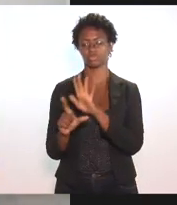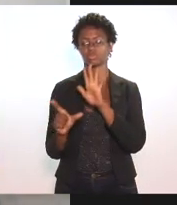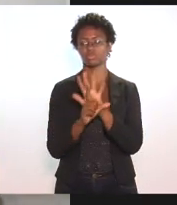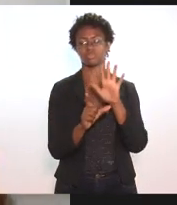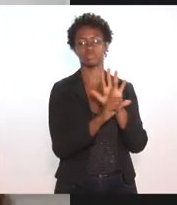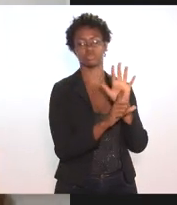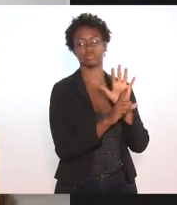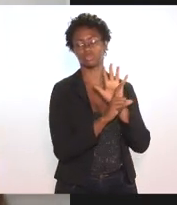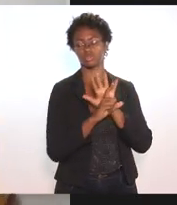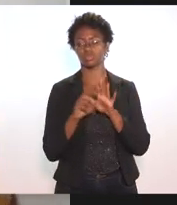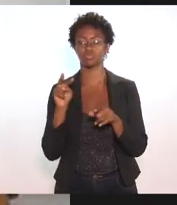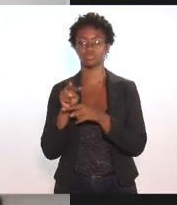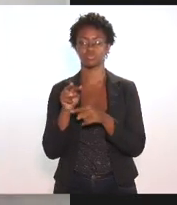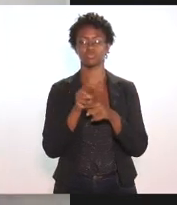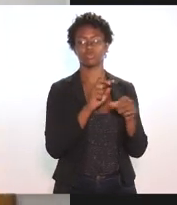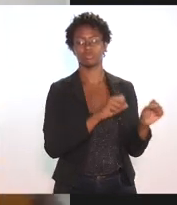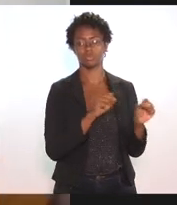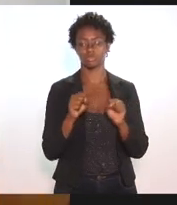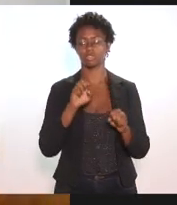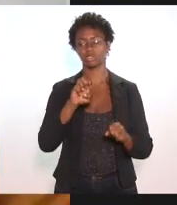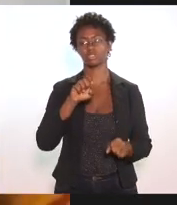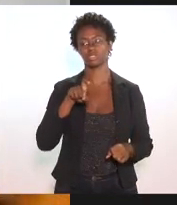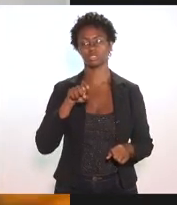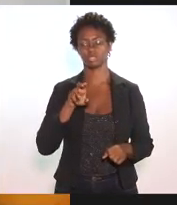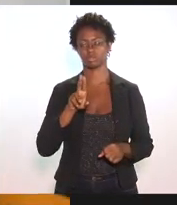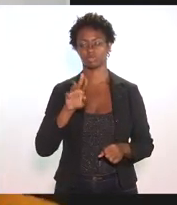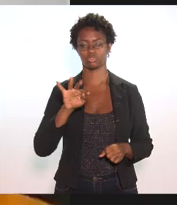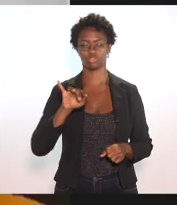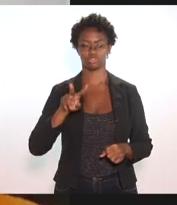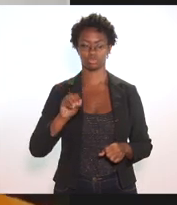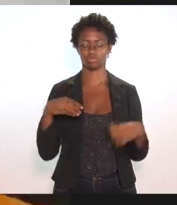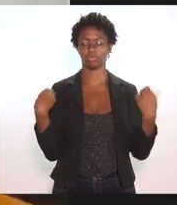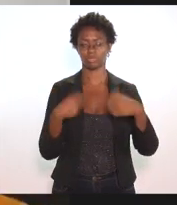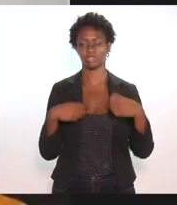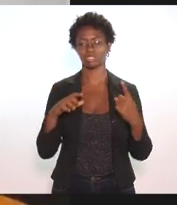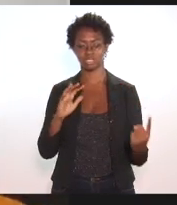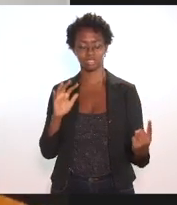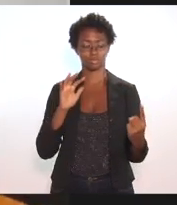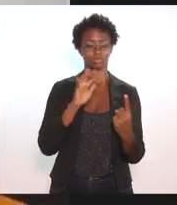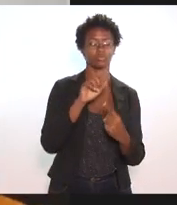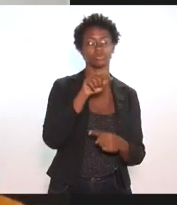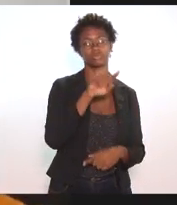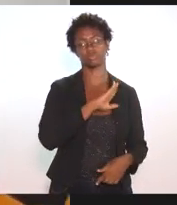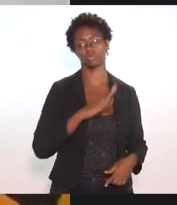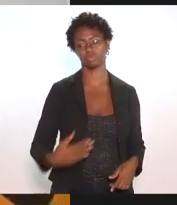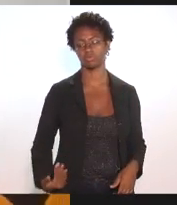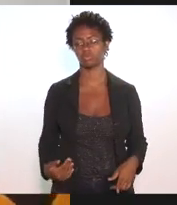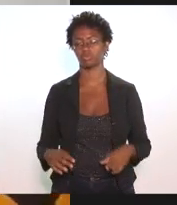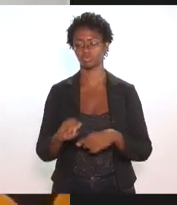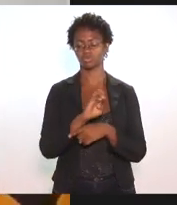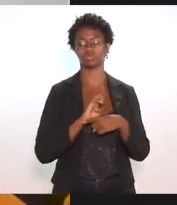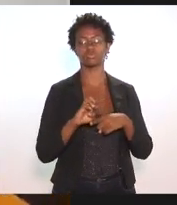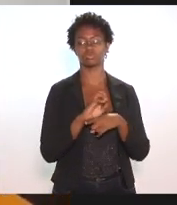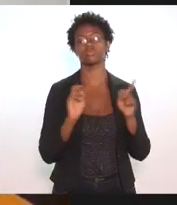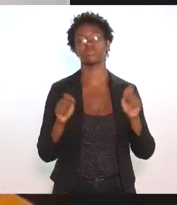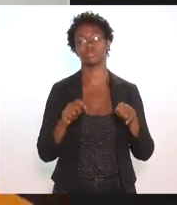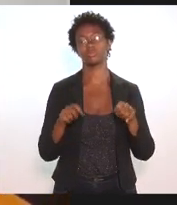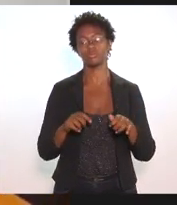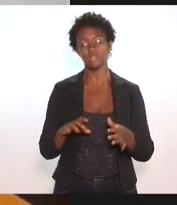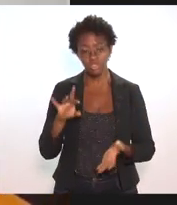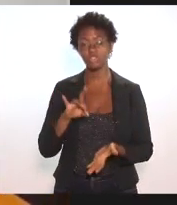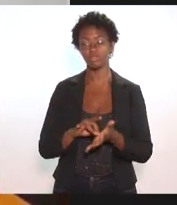legisladores que fiscalizamos o Poder Executivo, temos que fazer pressão para que o governador do Estado possa implementar o